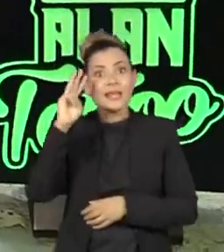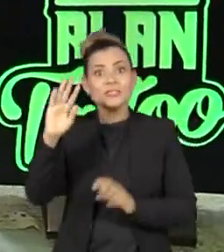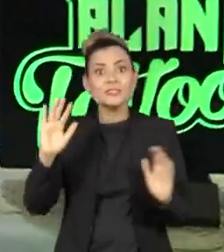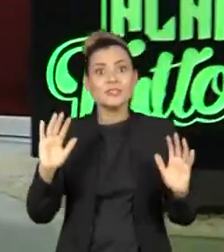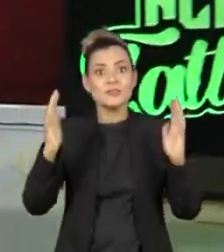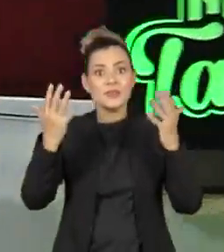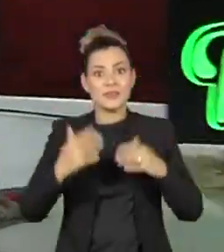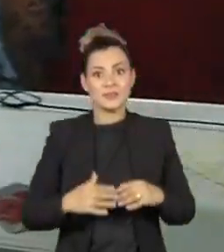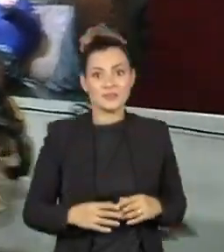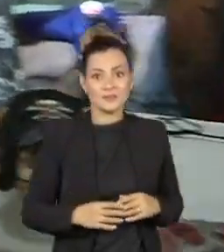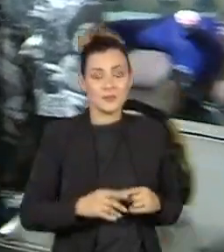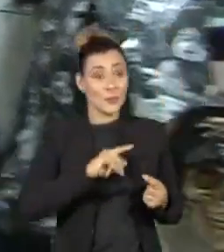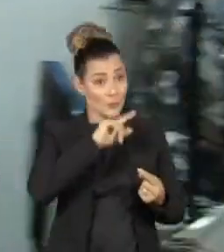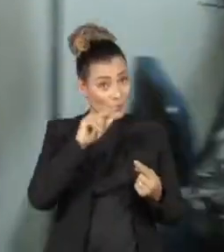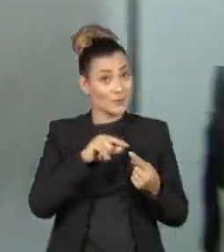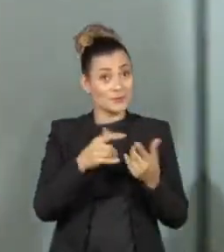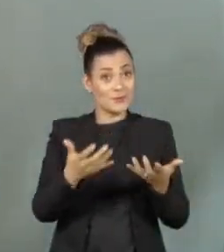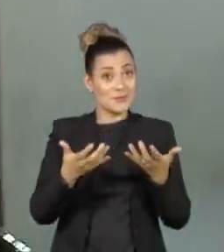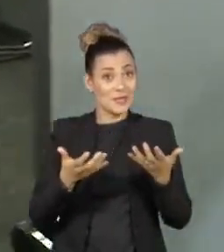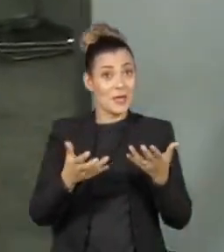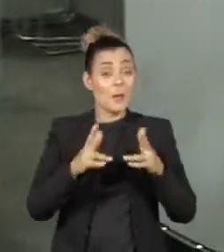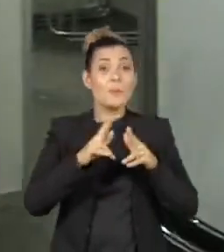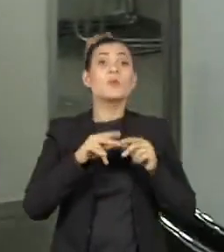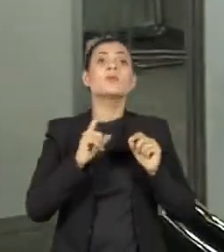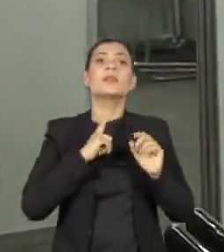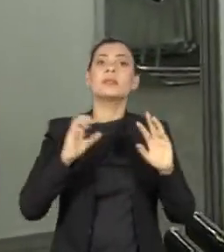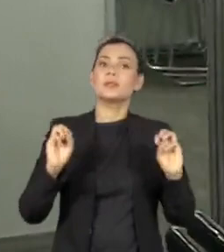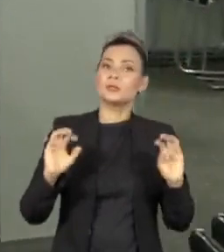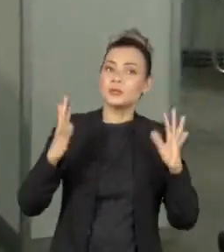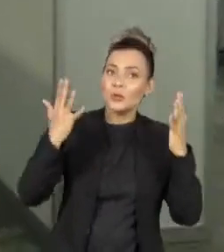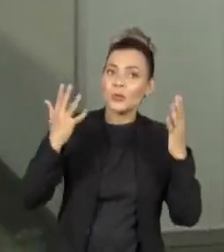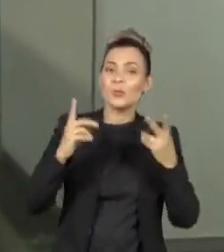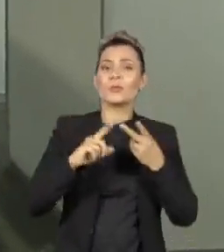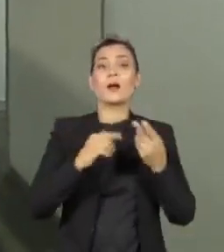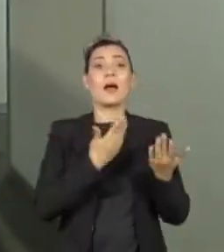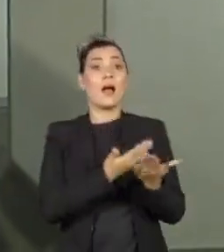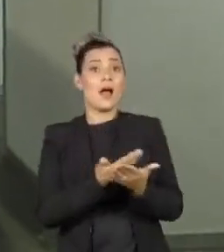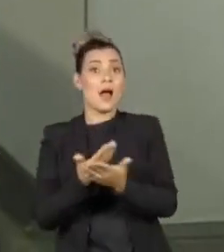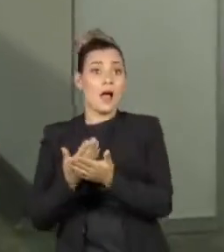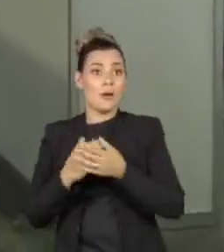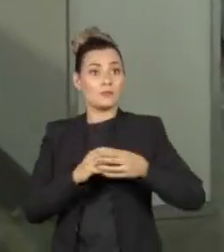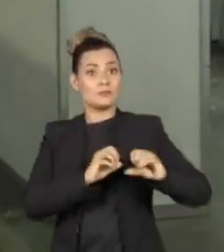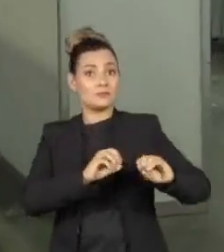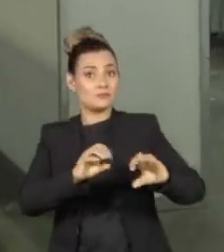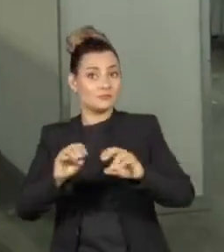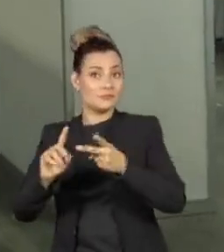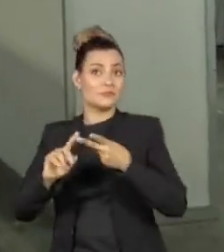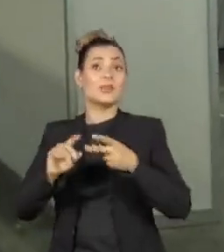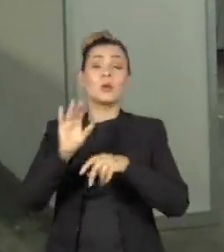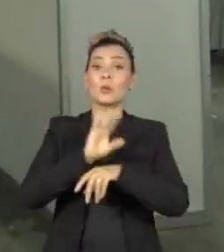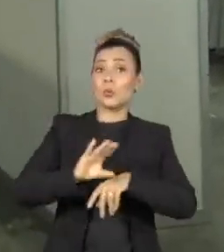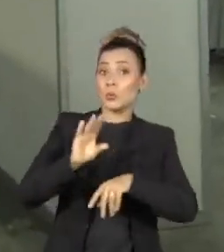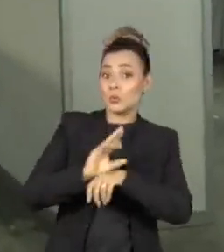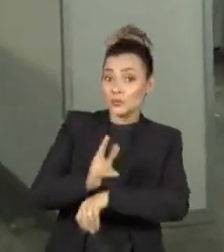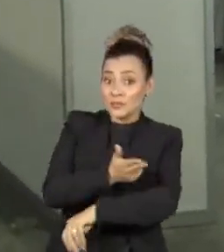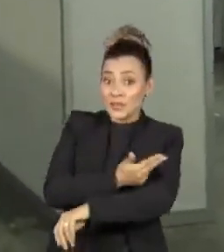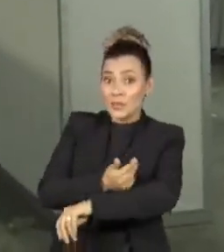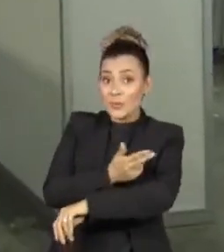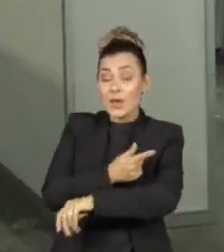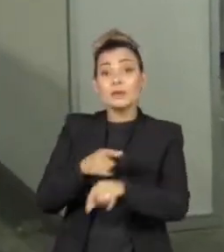evento. Além disso, aqui a gente vai ter shows, aulas para iniciantes, concursos de tatuagem